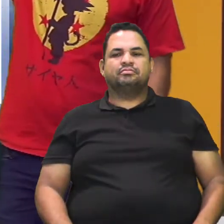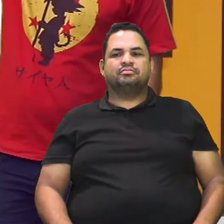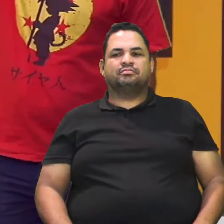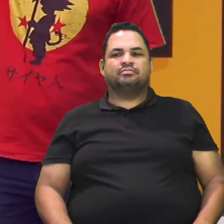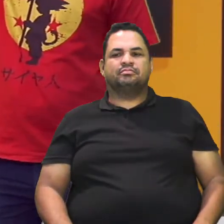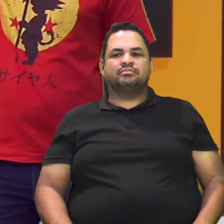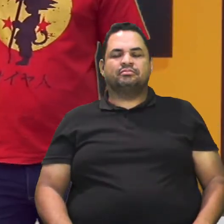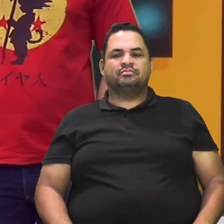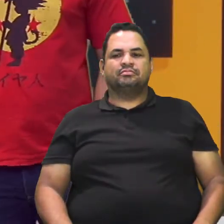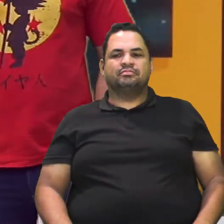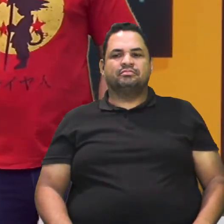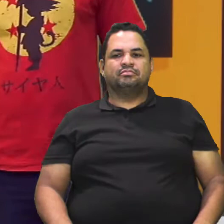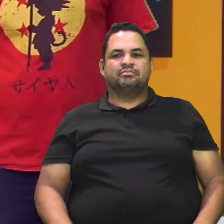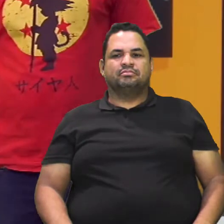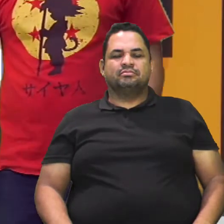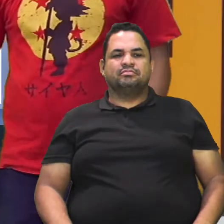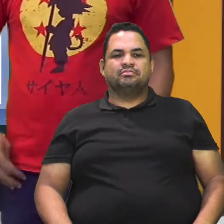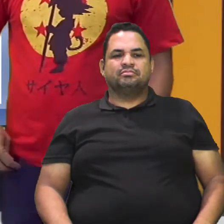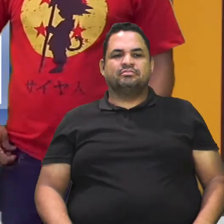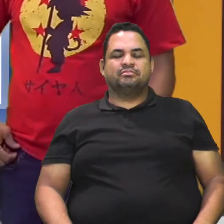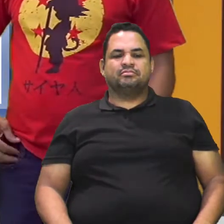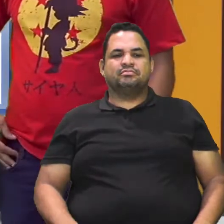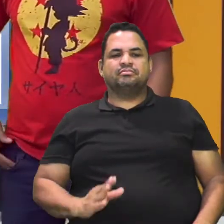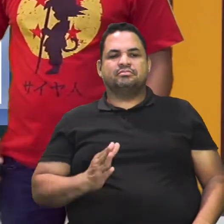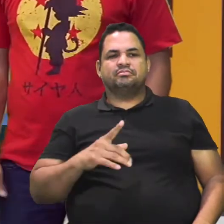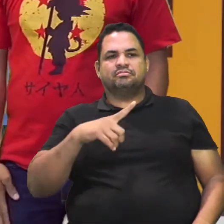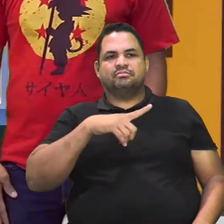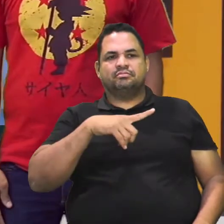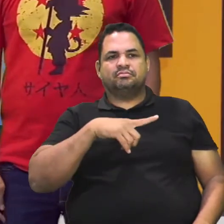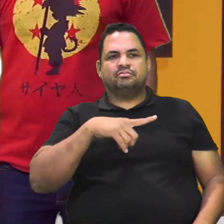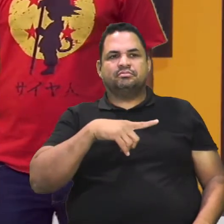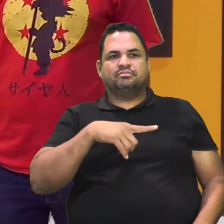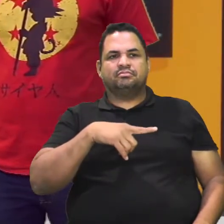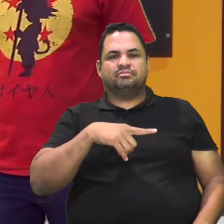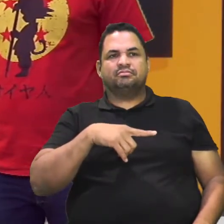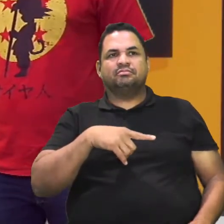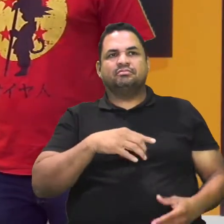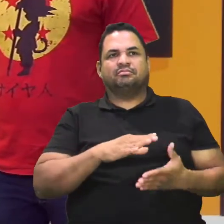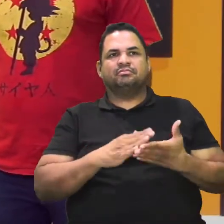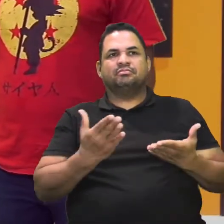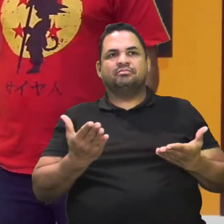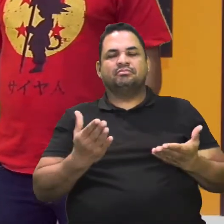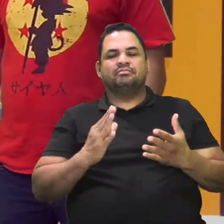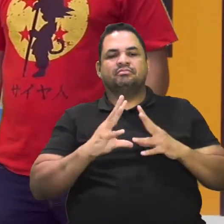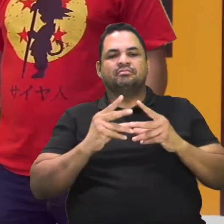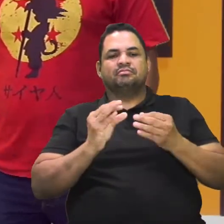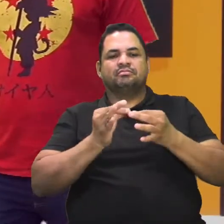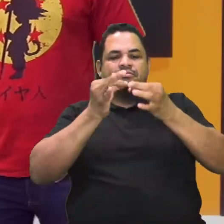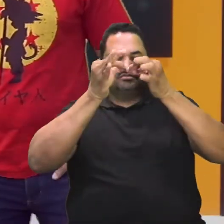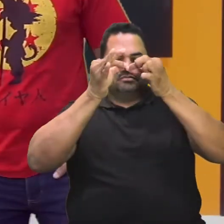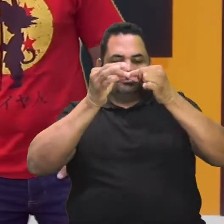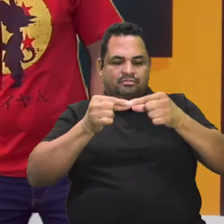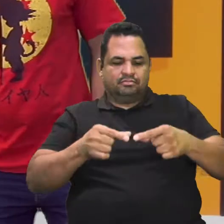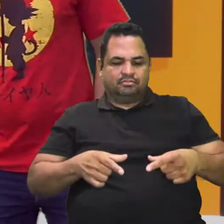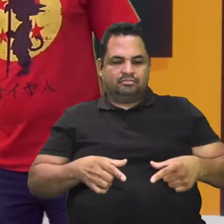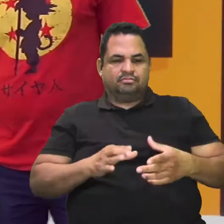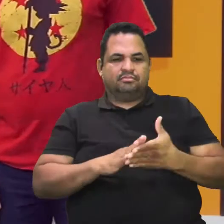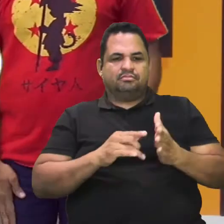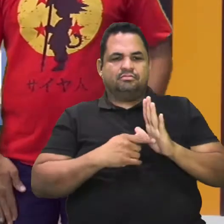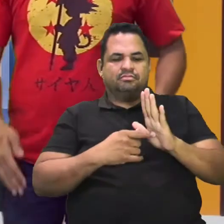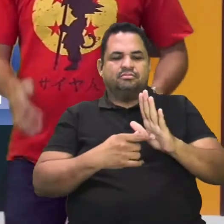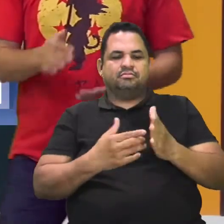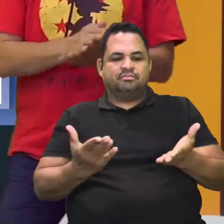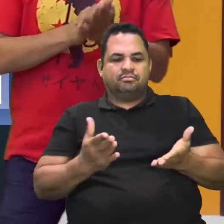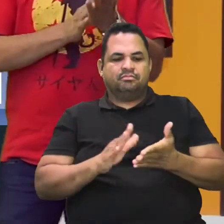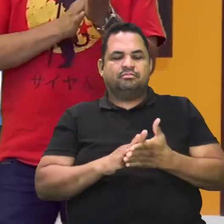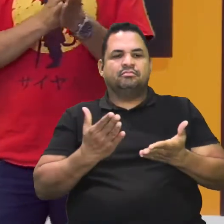de aniversário. E aí, será que tem a ver com cone? Tem mesmo, tem tudo a ver com cone e isso a gente vai mostrar